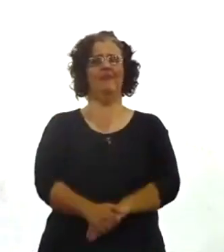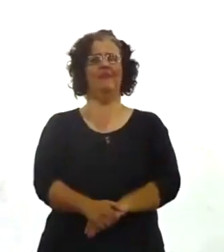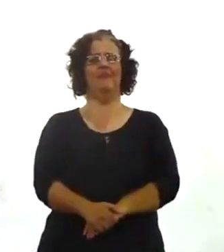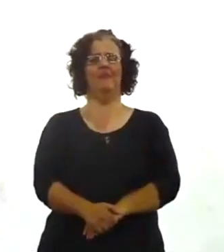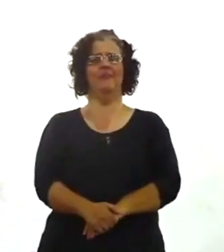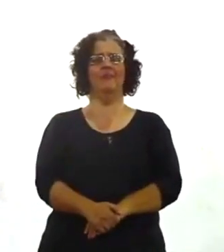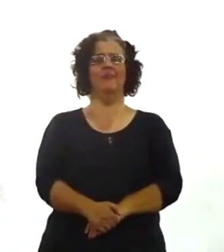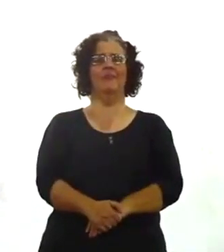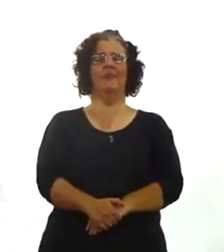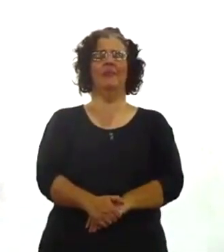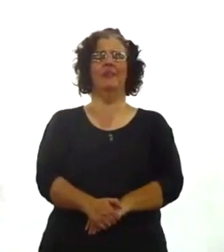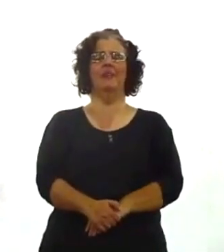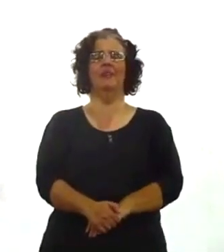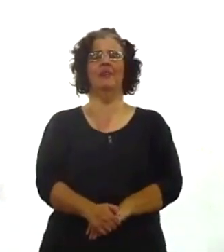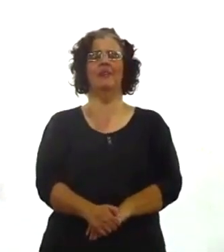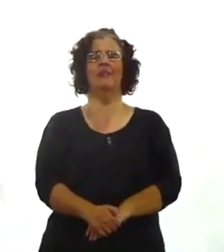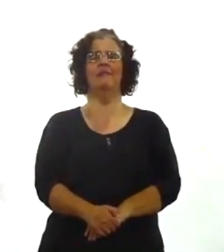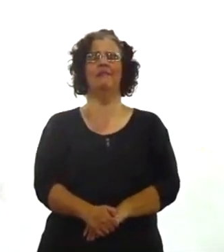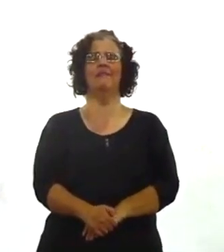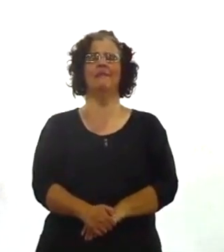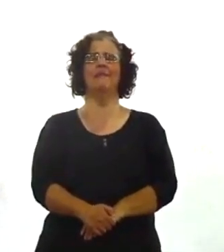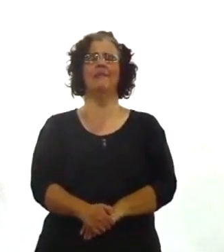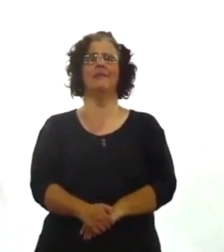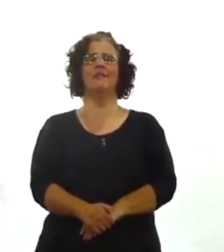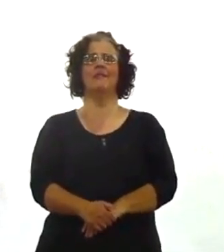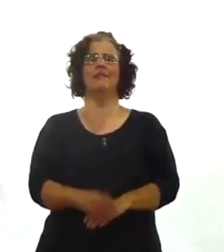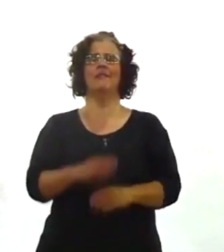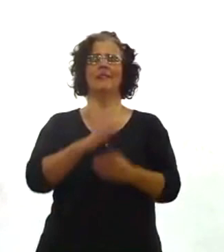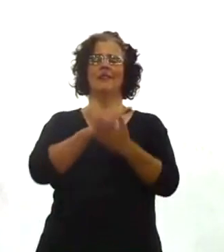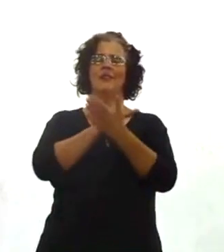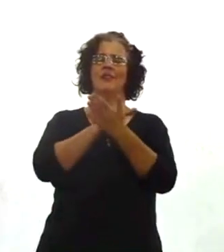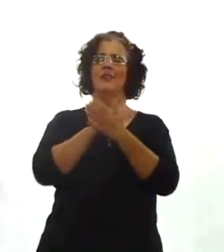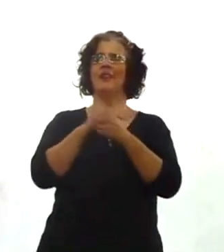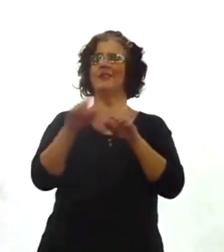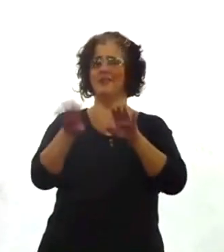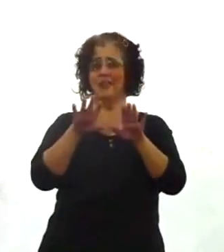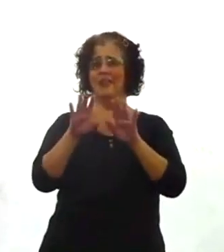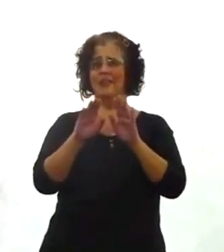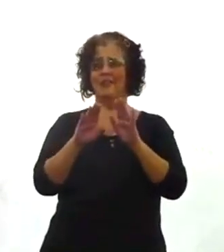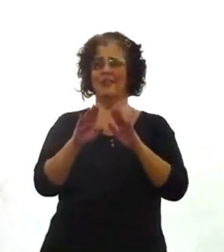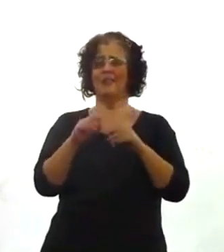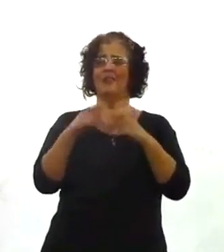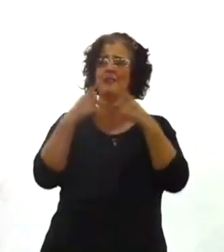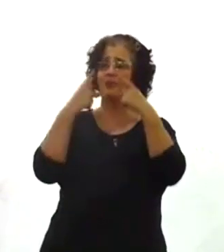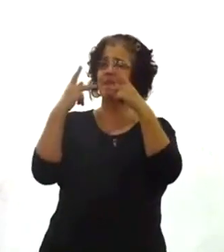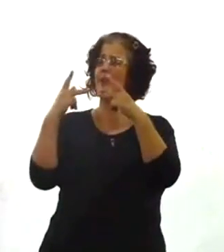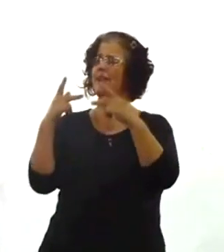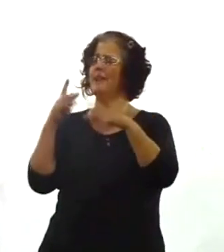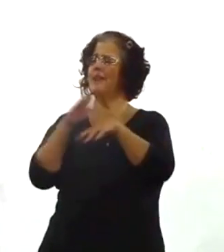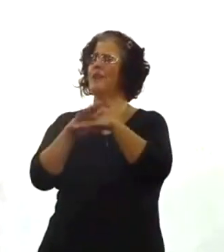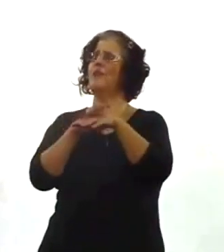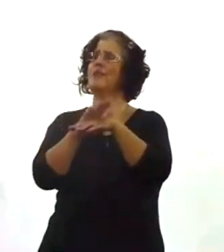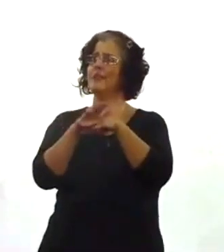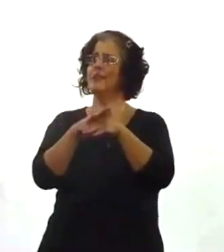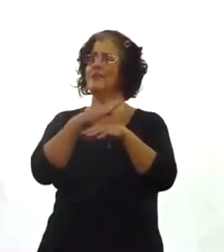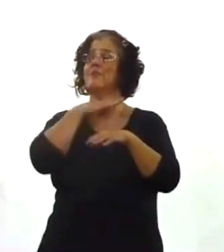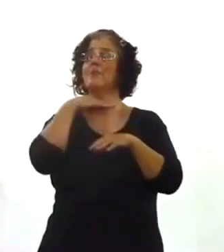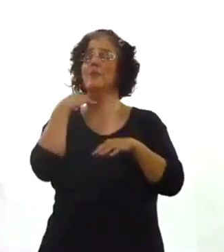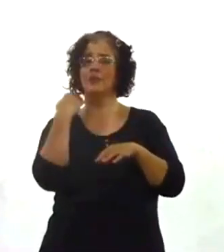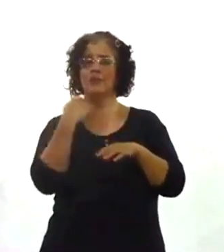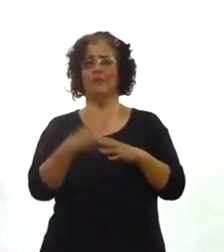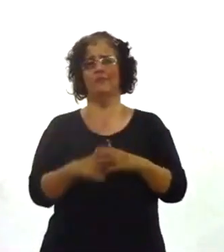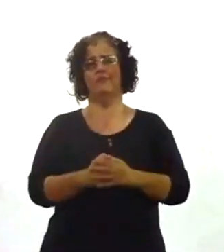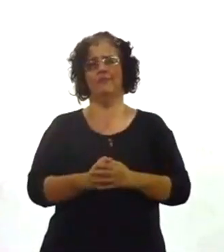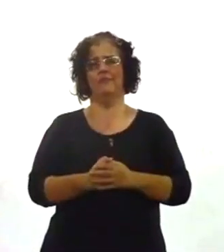até fazer. Conversar um pouco sobre a morte. Sobre a morte. Nós já